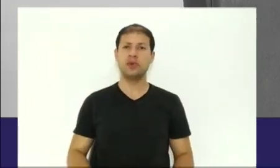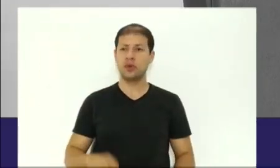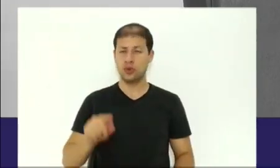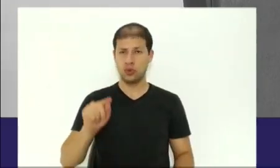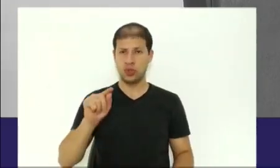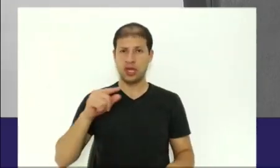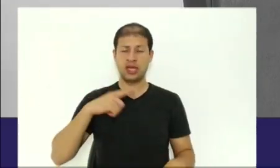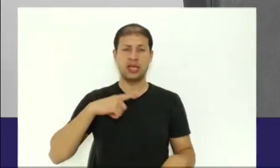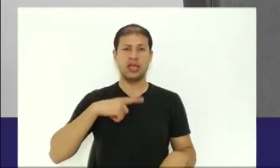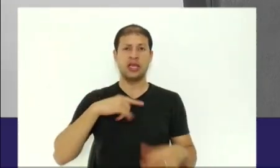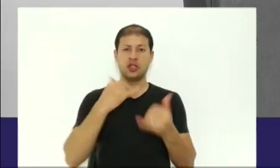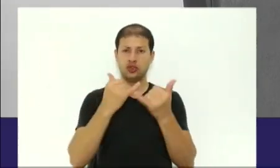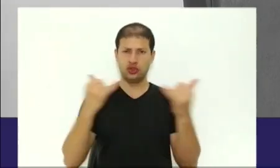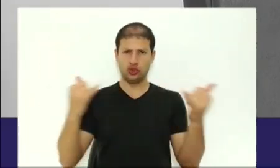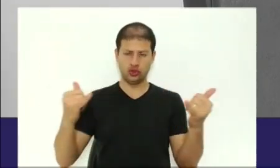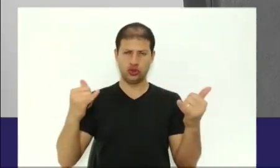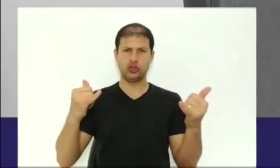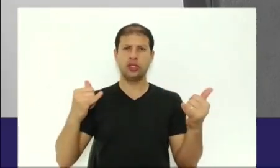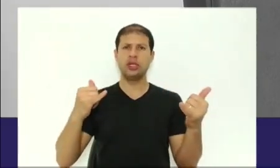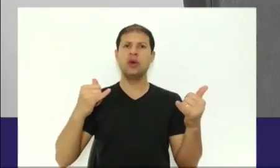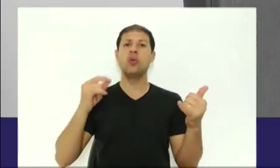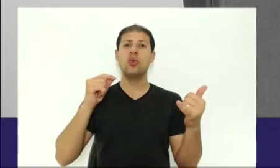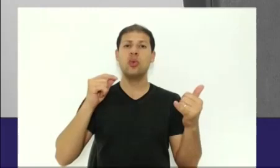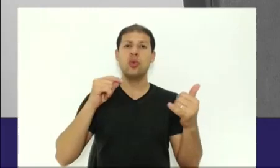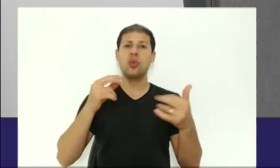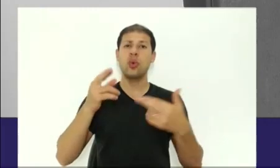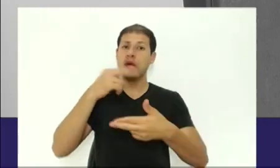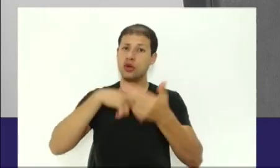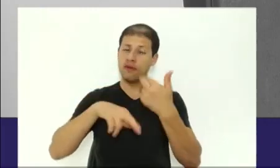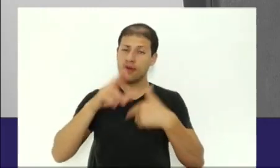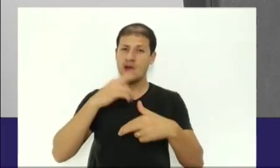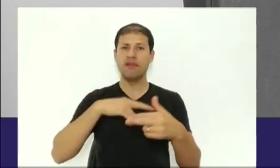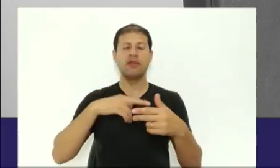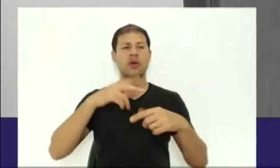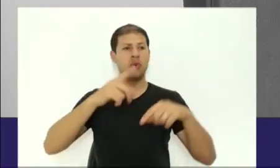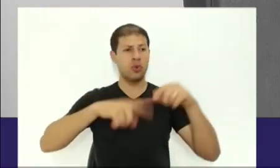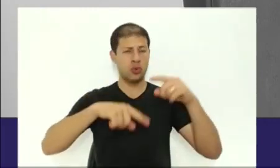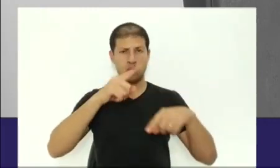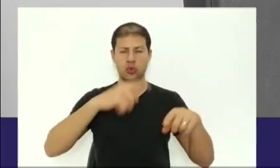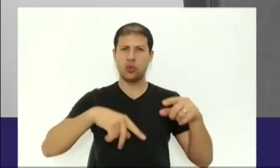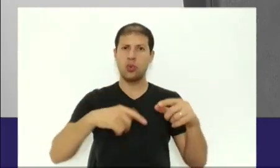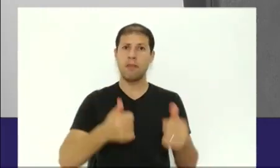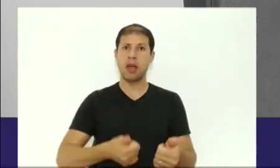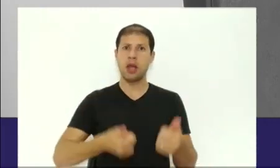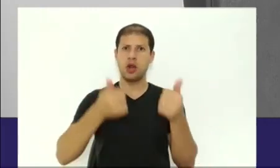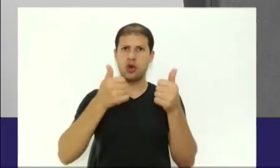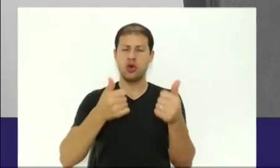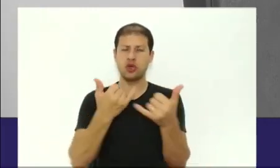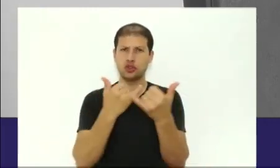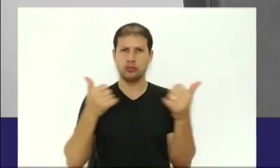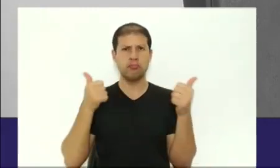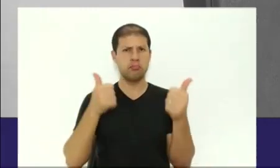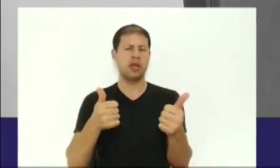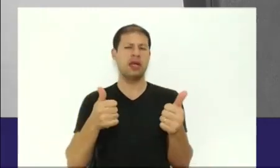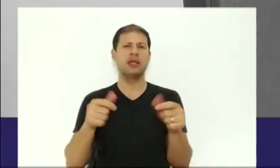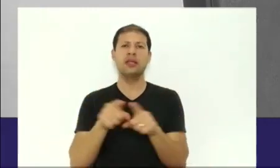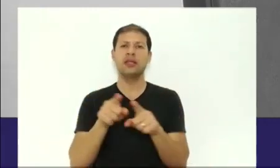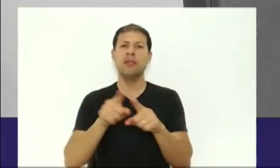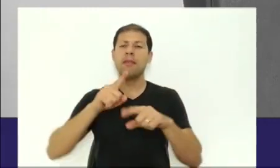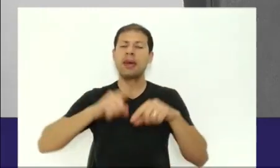energia renováveis, equipamentos de maior eficiência energética e materiais de construção de baixo